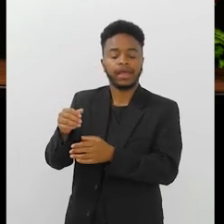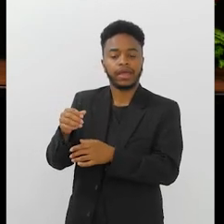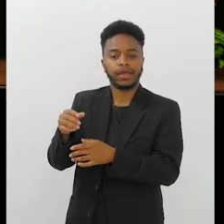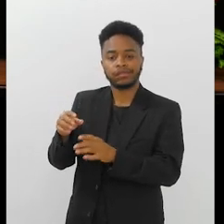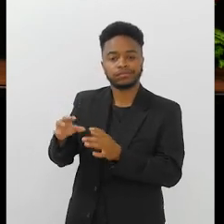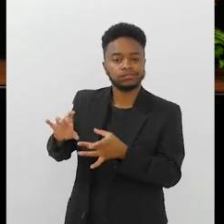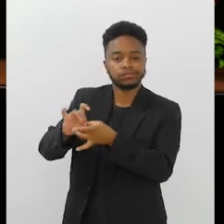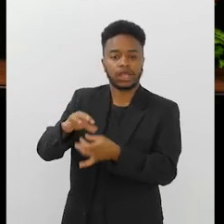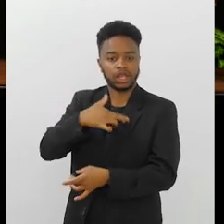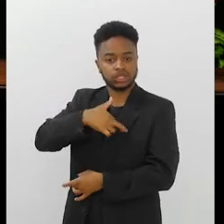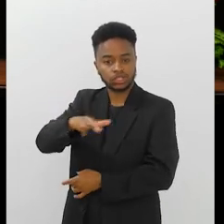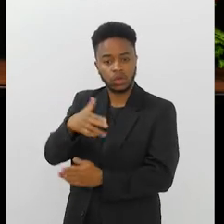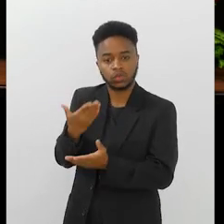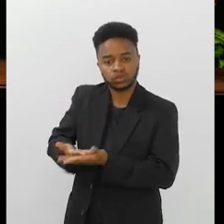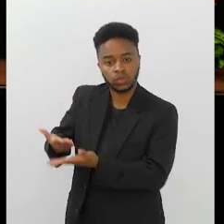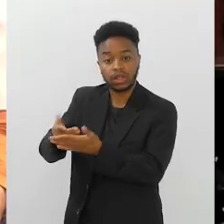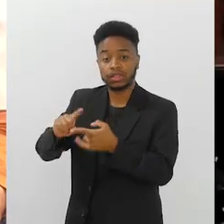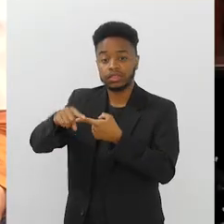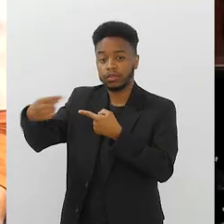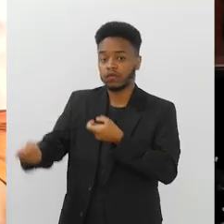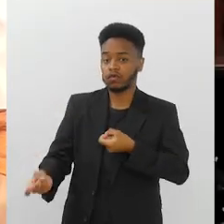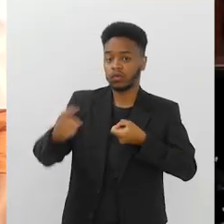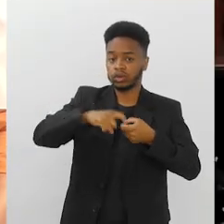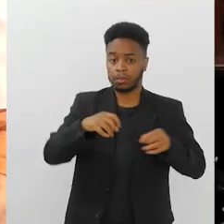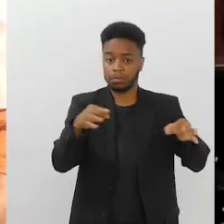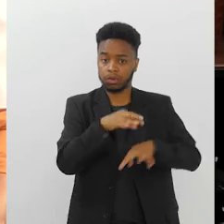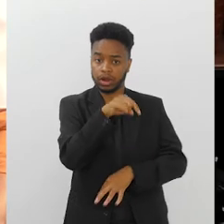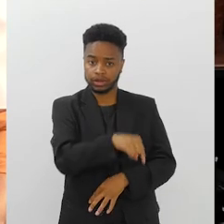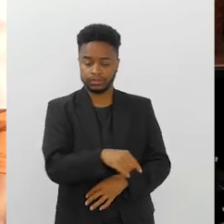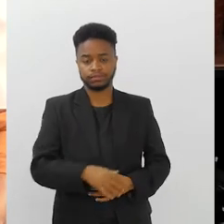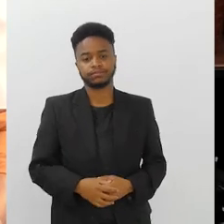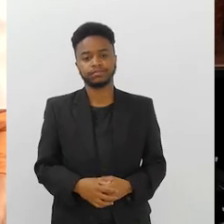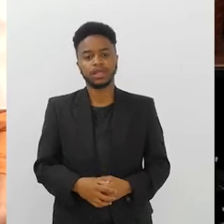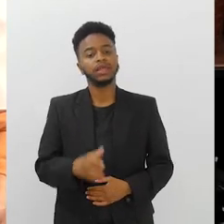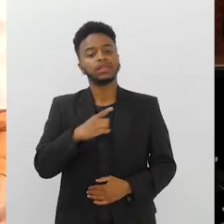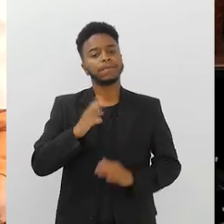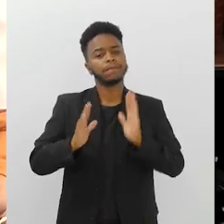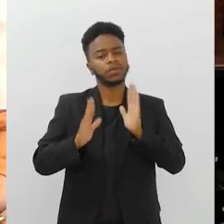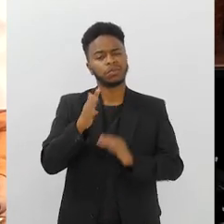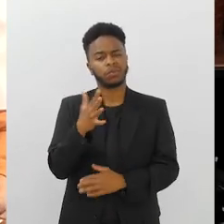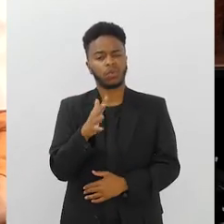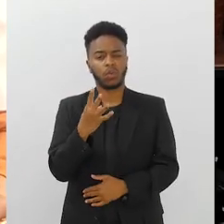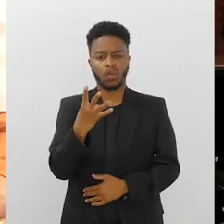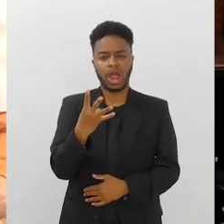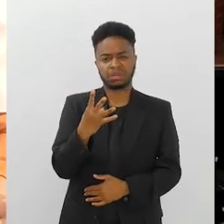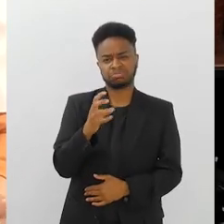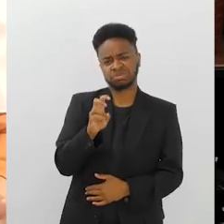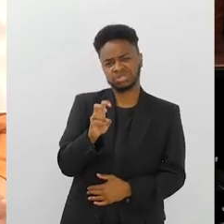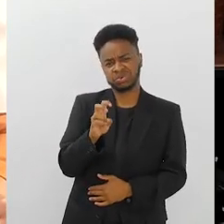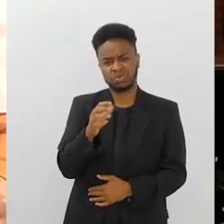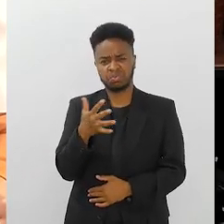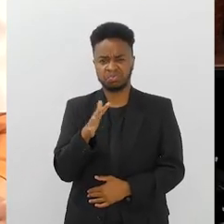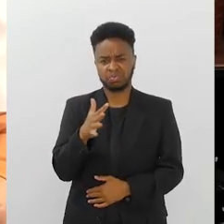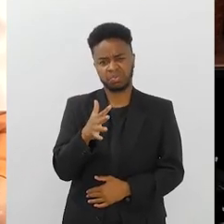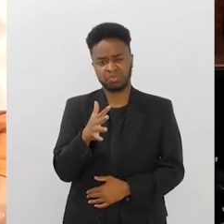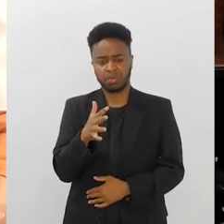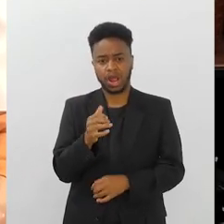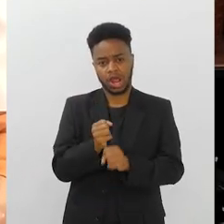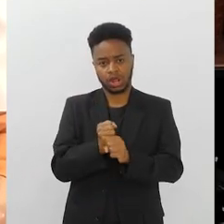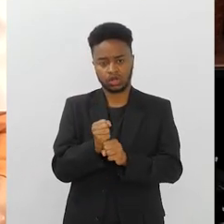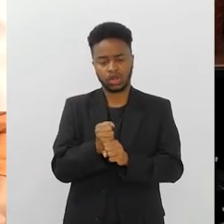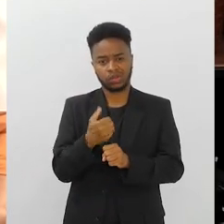a coisa não é tão fácil assim bem há cerca de qu ou 5 anos porque a pandemia me deixou um pouco fora de si